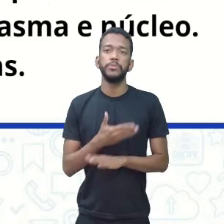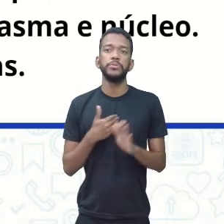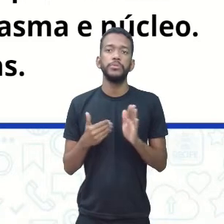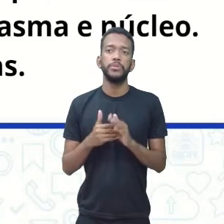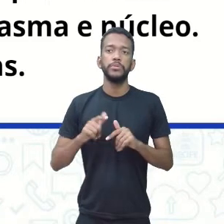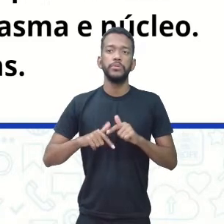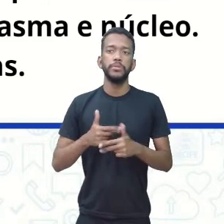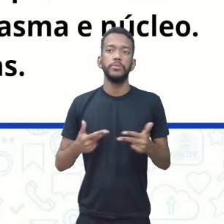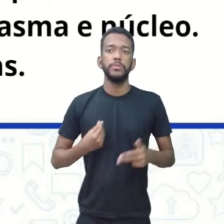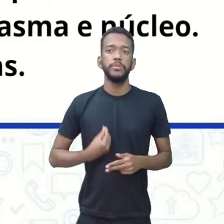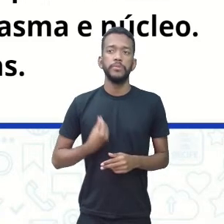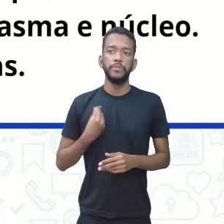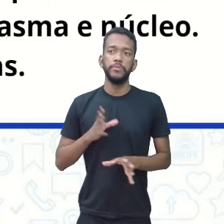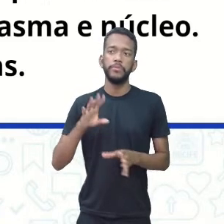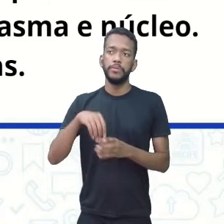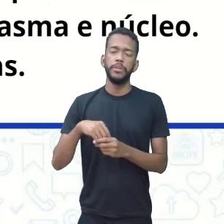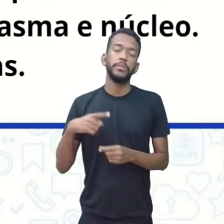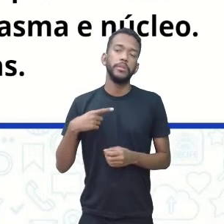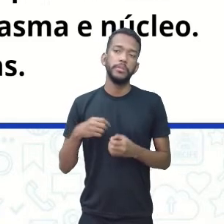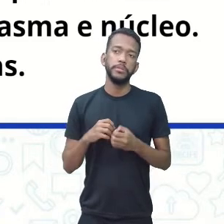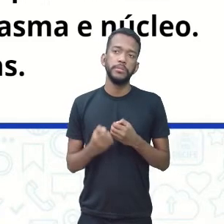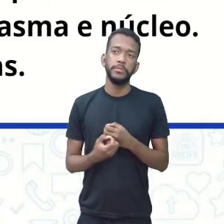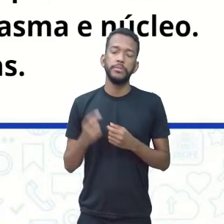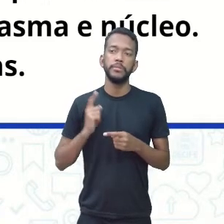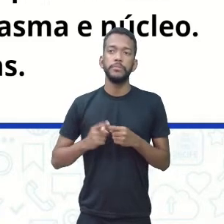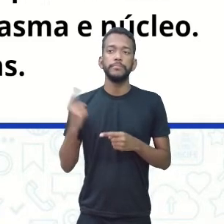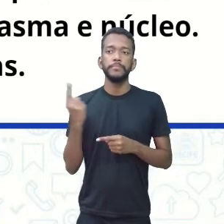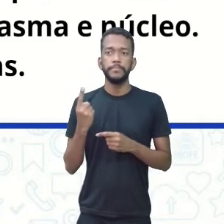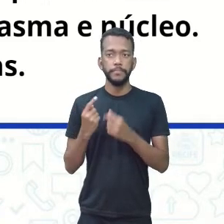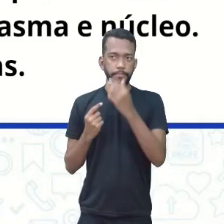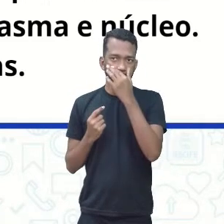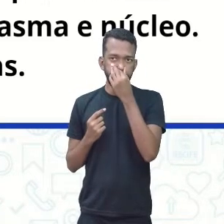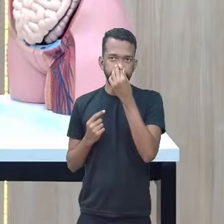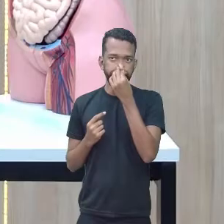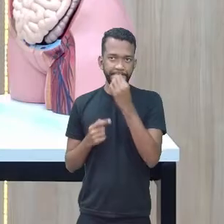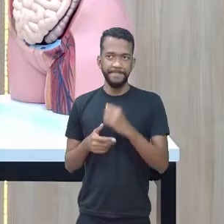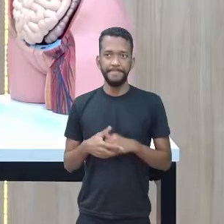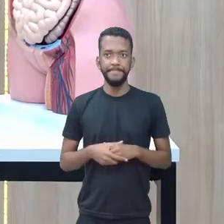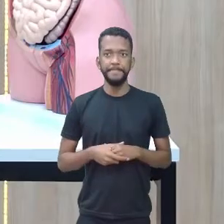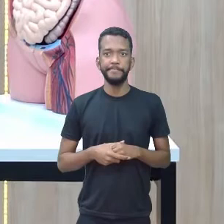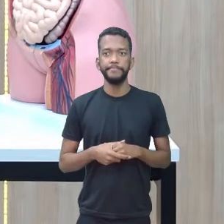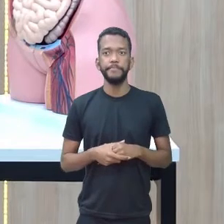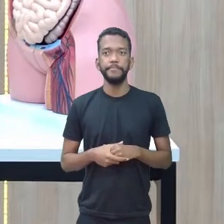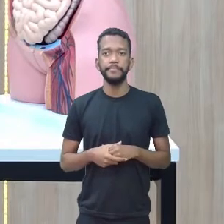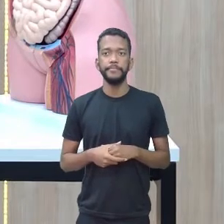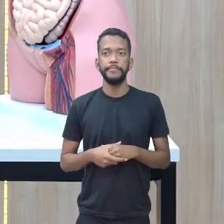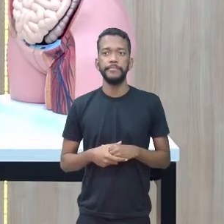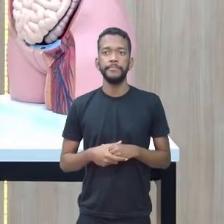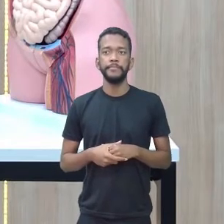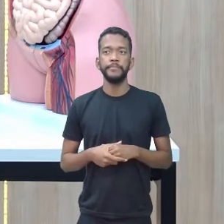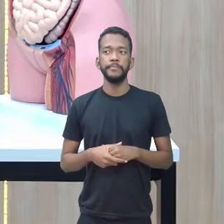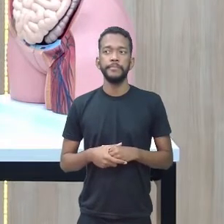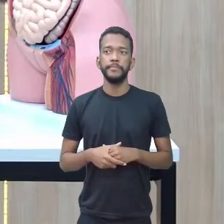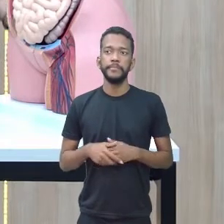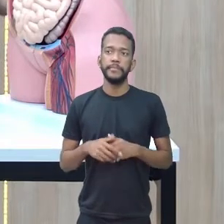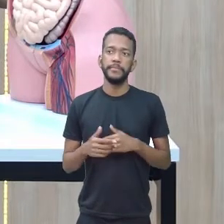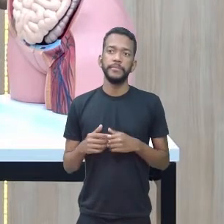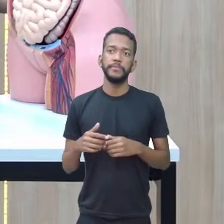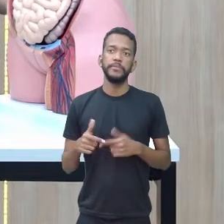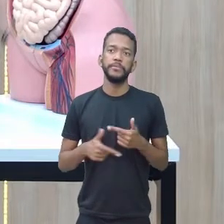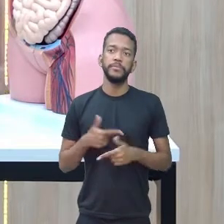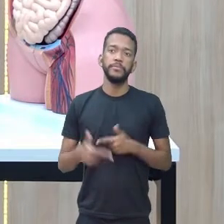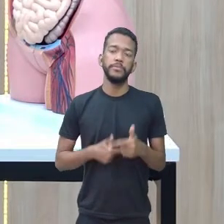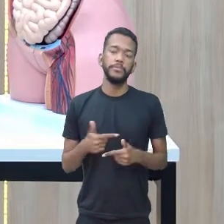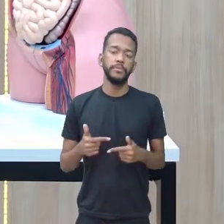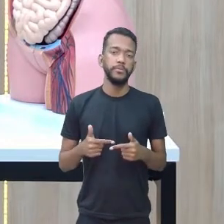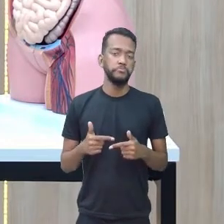vivos são formados por célula. Porque a primeira está dizendo, né, que as células são unidades funcionais. Mas a teoria celular não diz